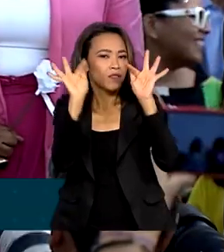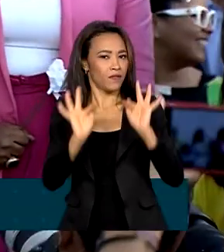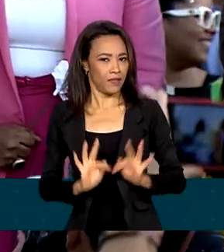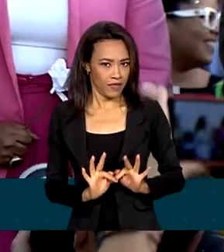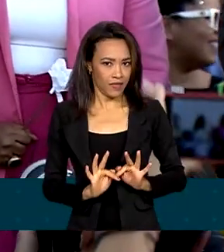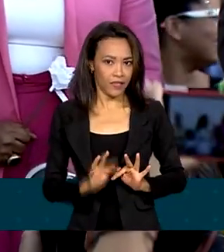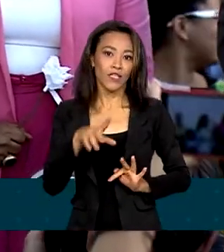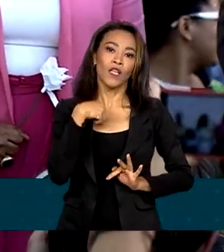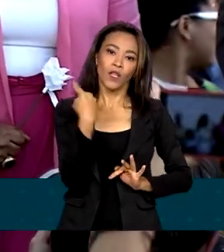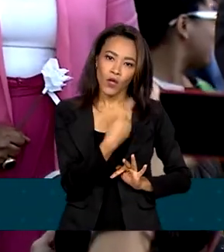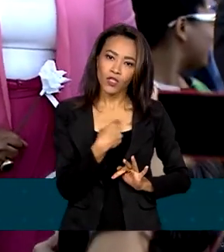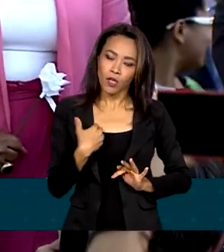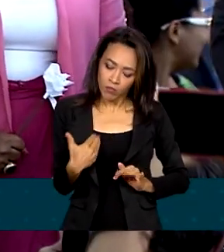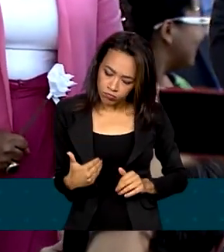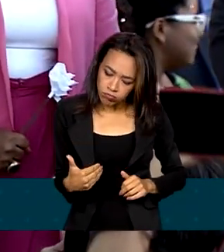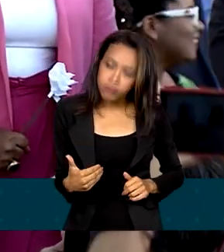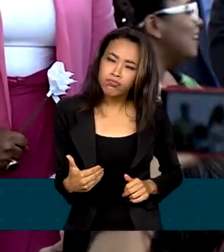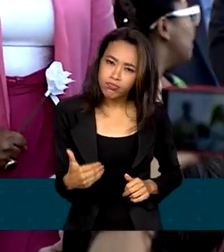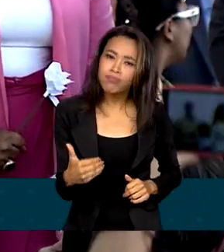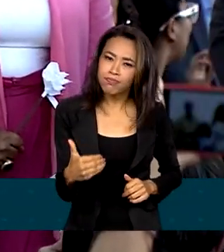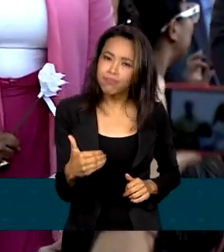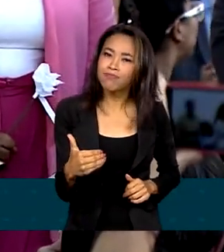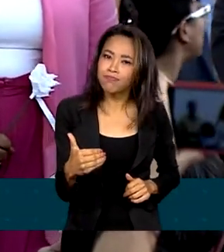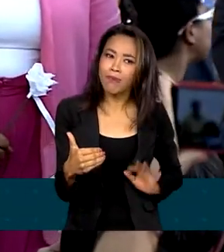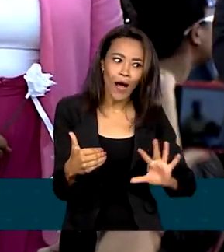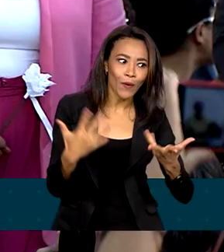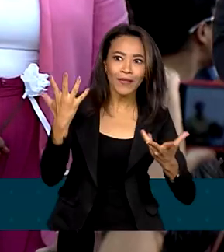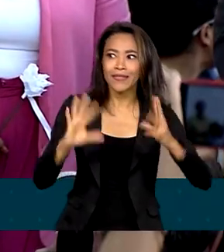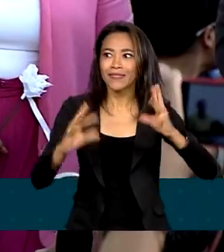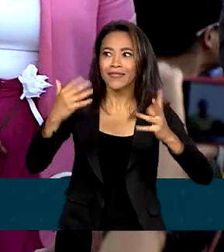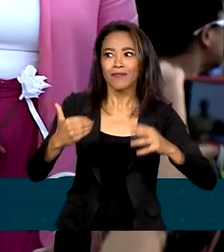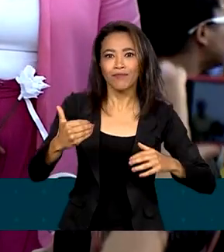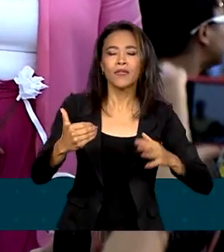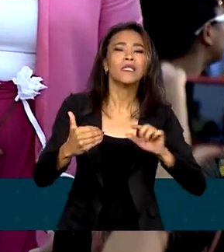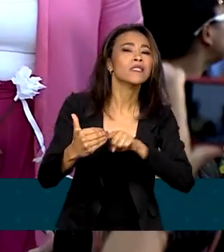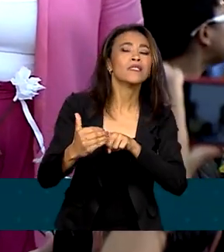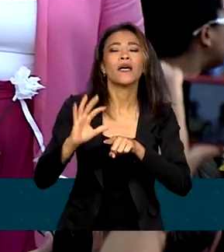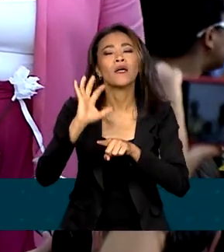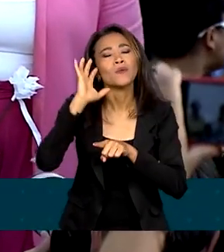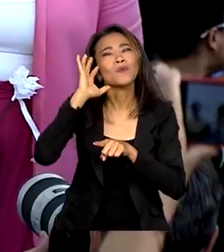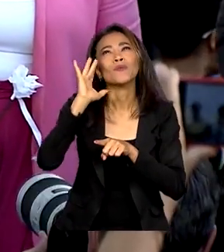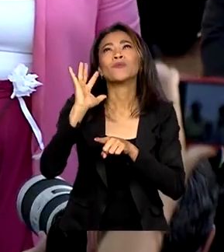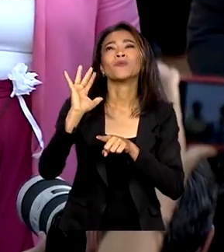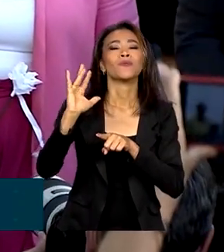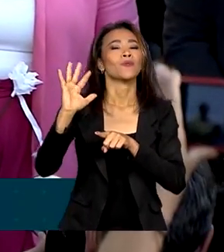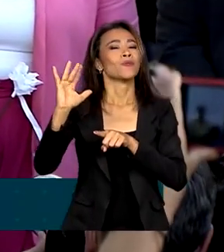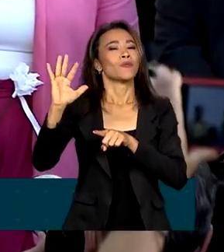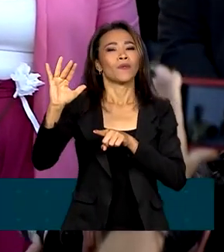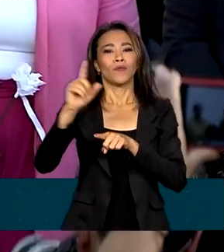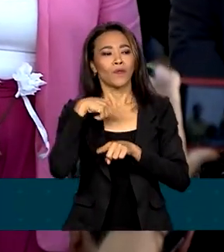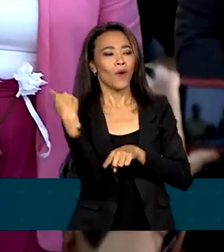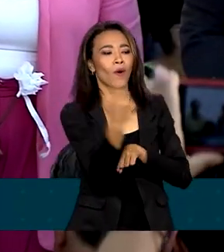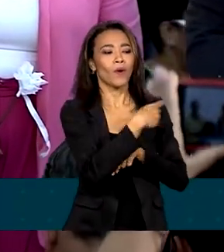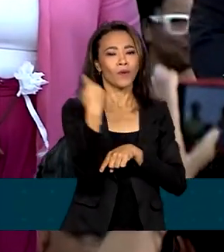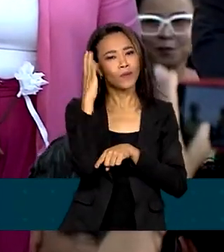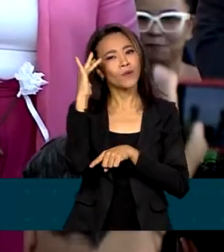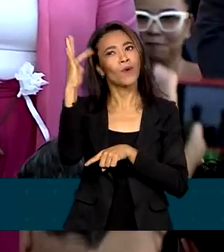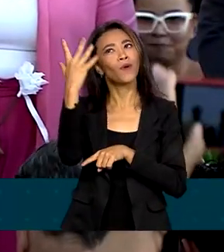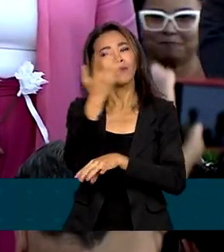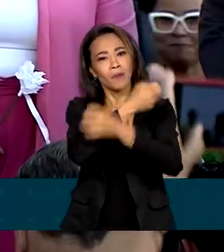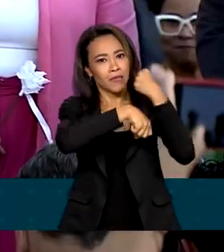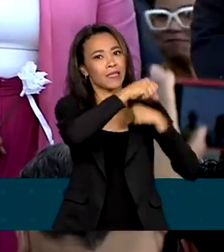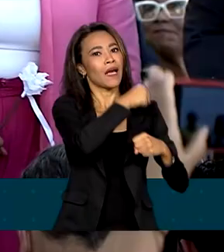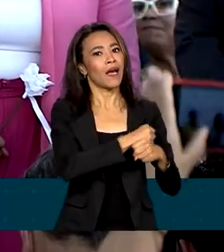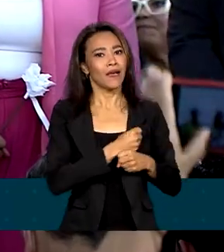está caminhando, né, fazendo acontecer um sonho que a gente sonhou, todos sonhamos juntos o ano